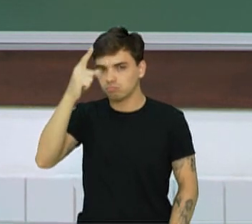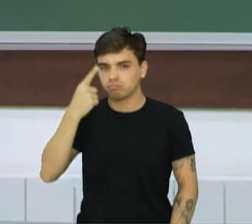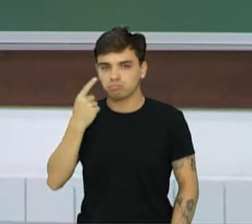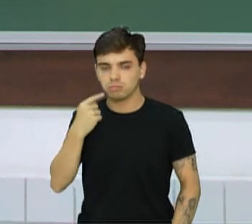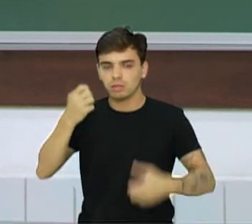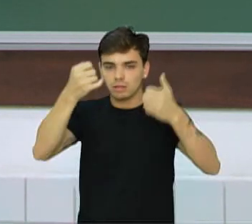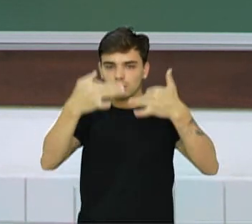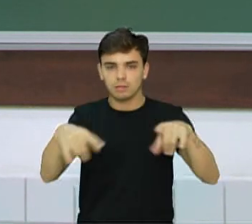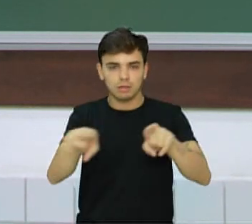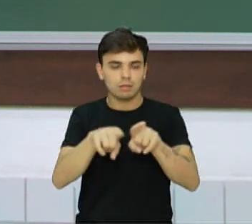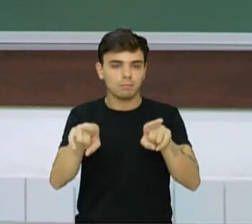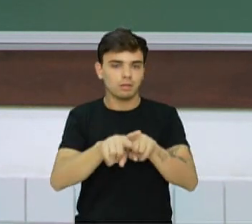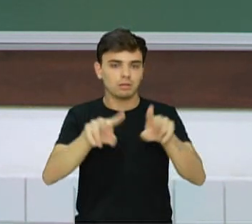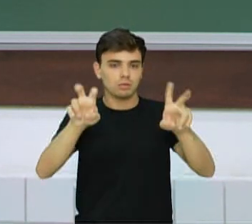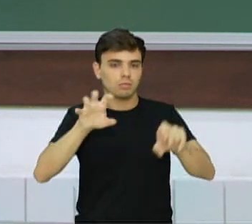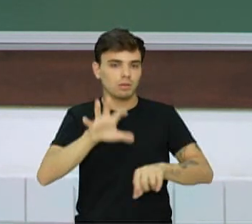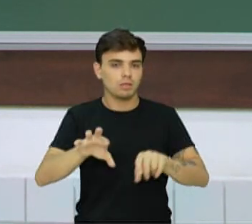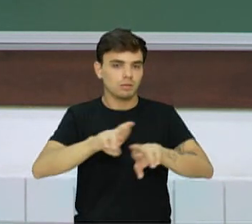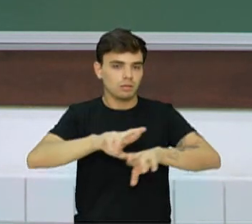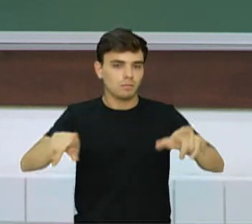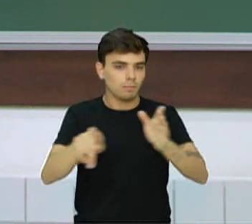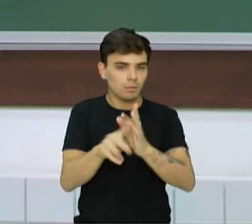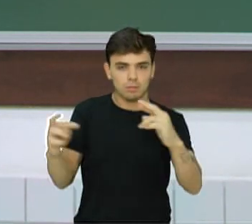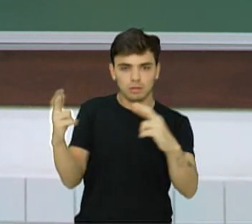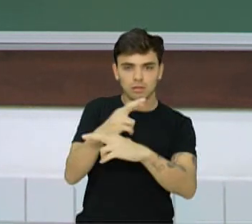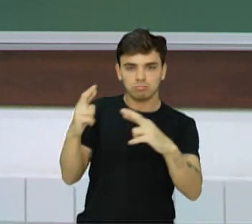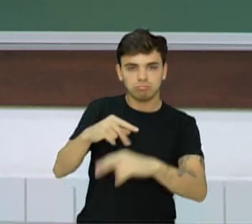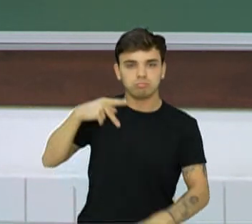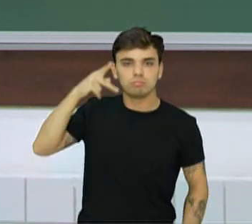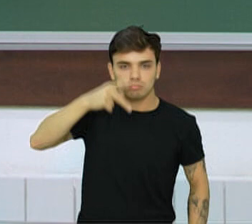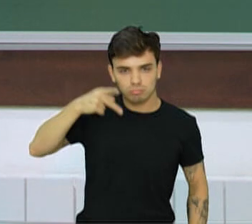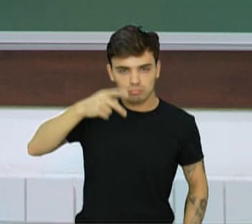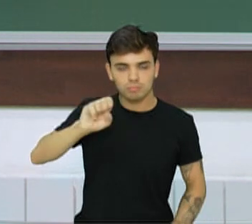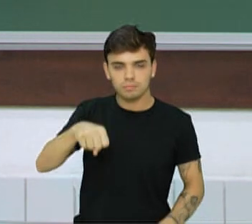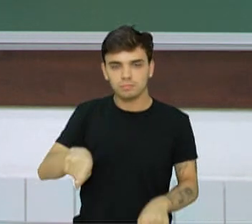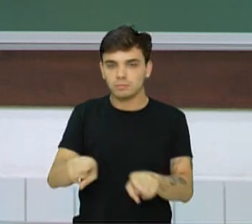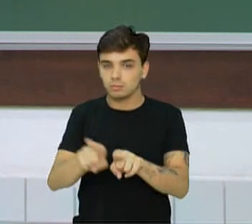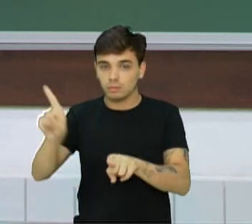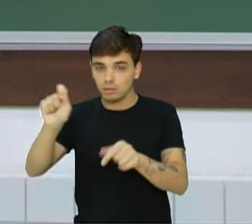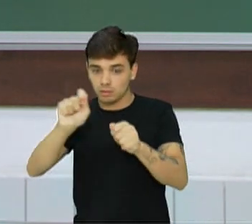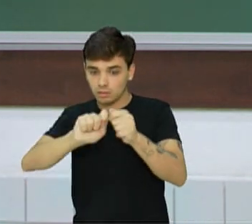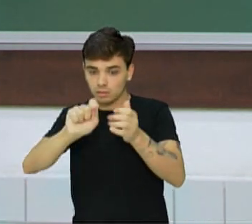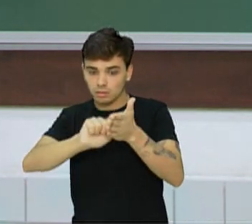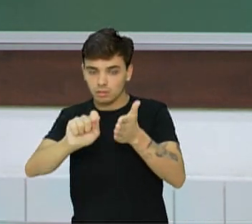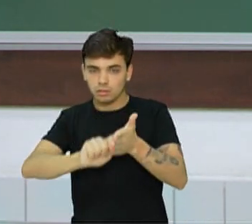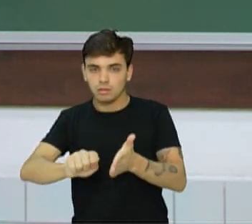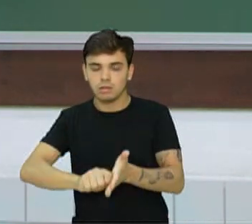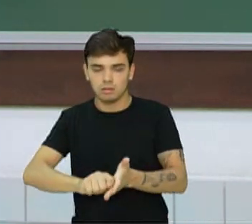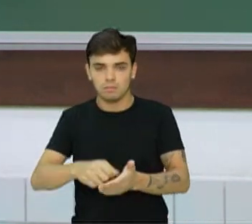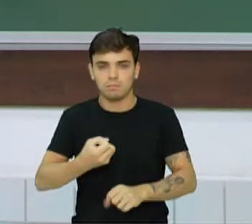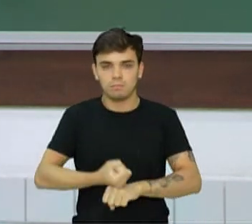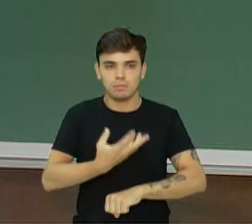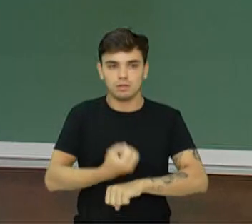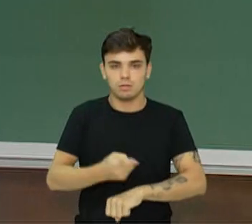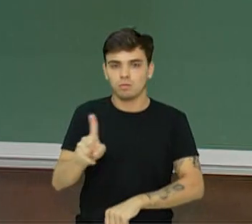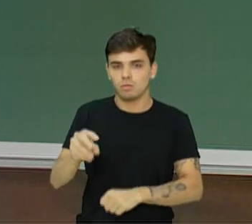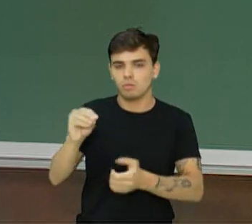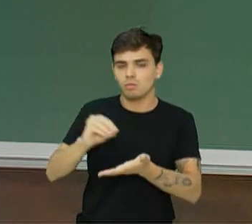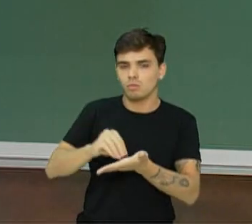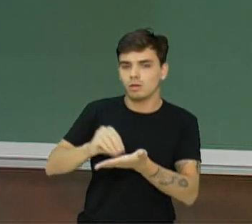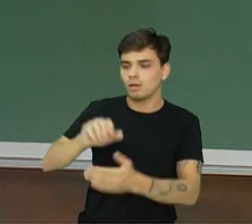esse problema da indiferença em relação à política. Ele escreve um poema chamado O